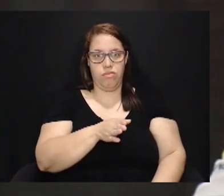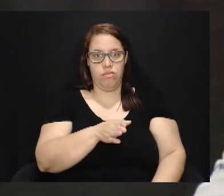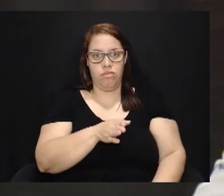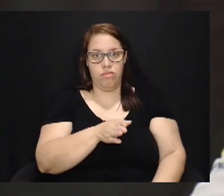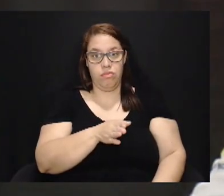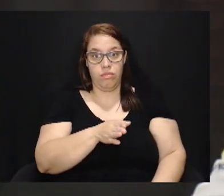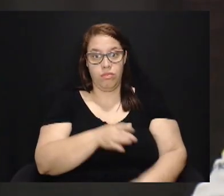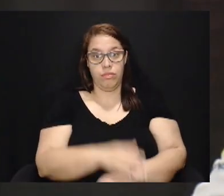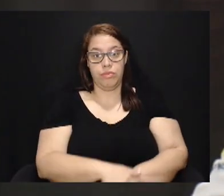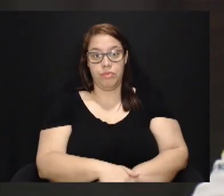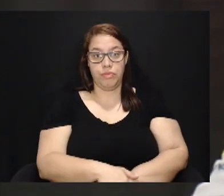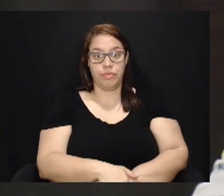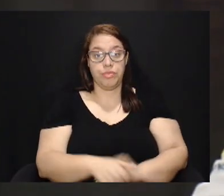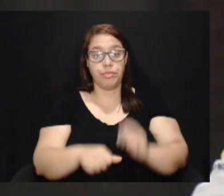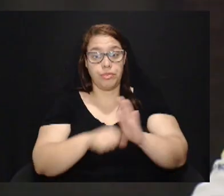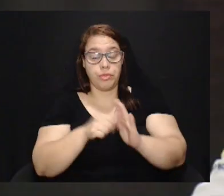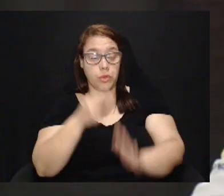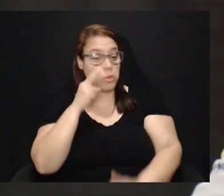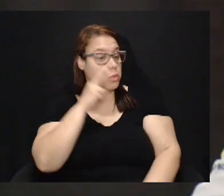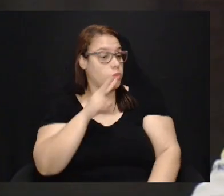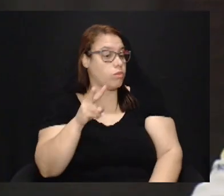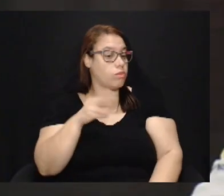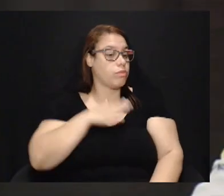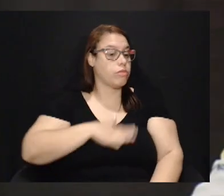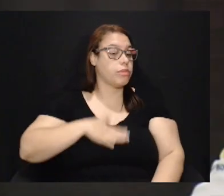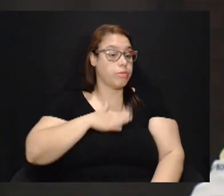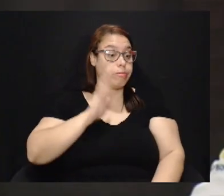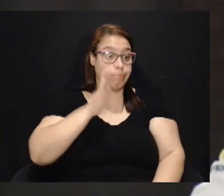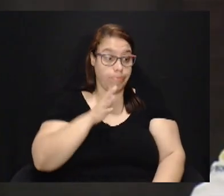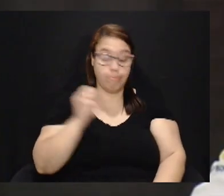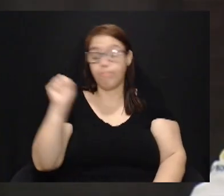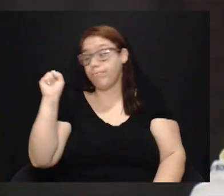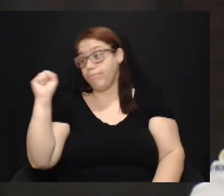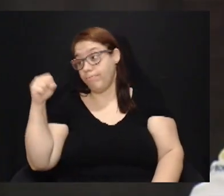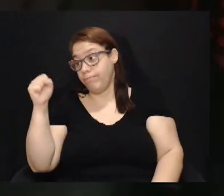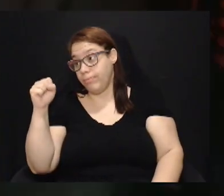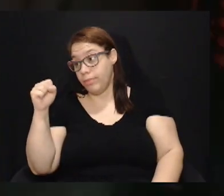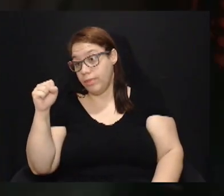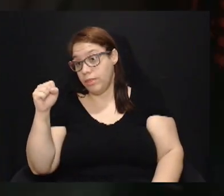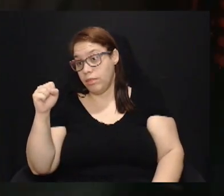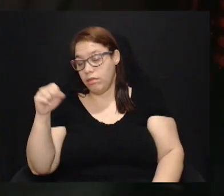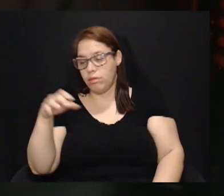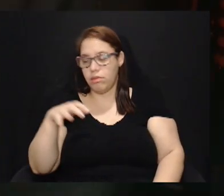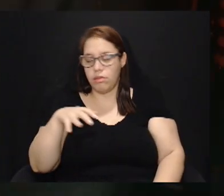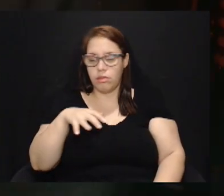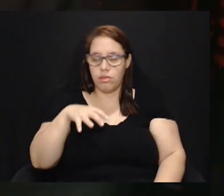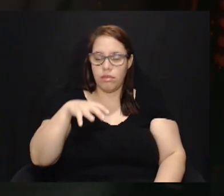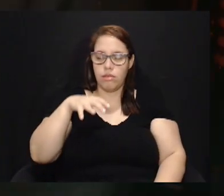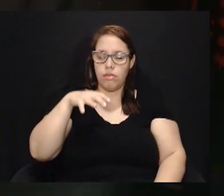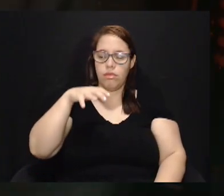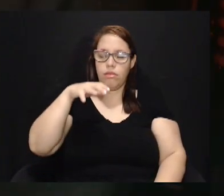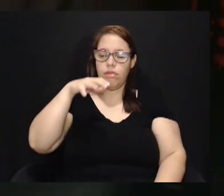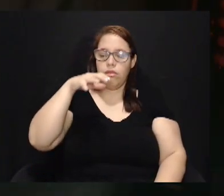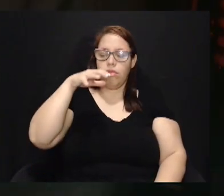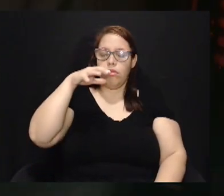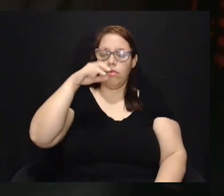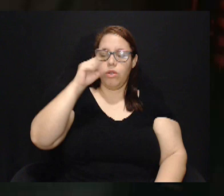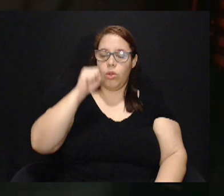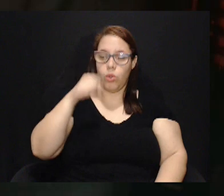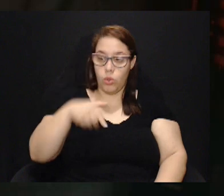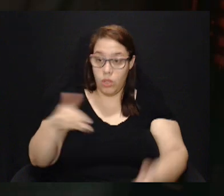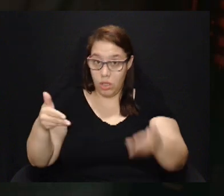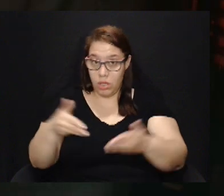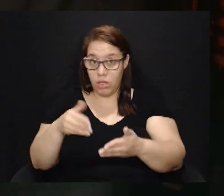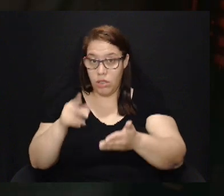a primeira coisa que eu vejo, o prazer imediato. Sim. Né? E aquela questão da respiração, se voltar para aqui e para agora, funciona nesses